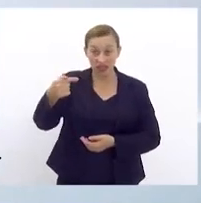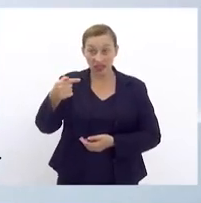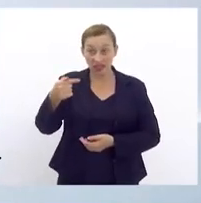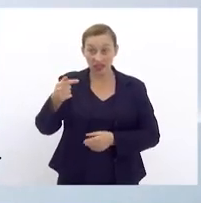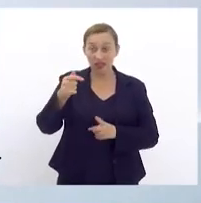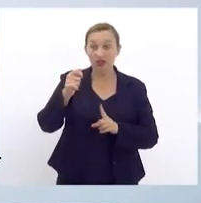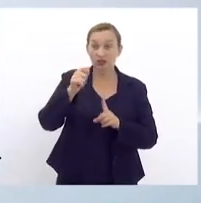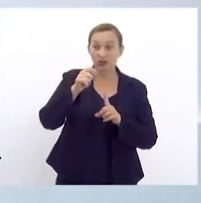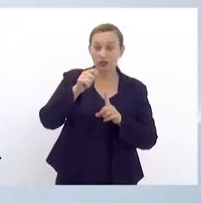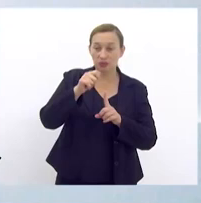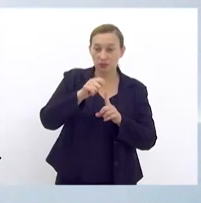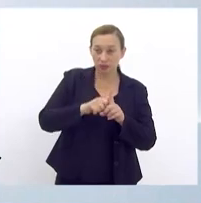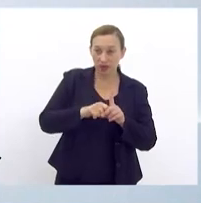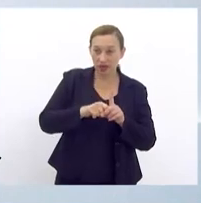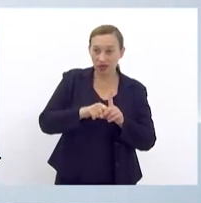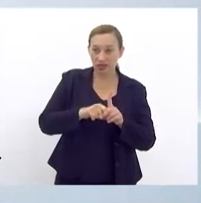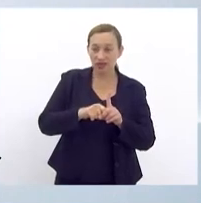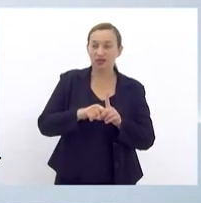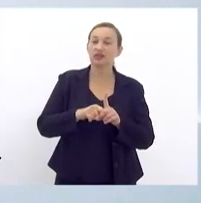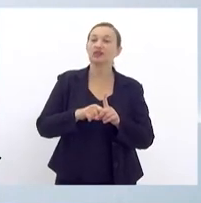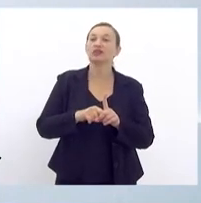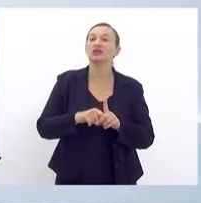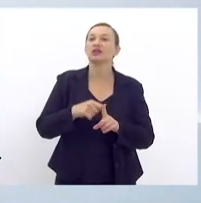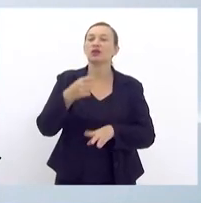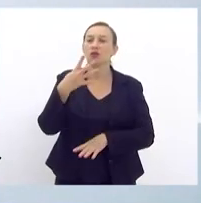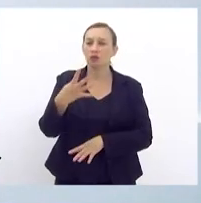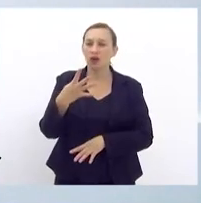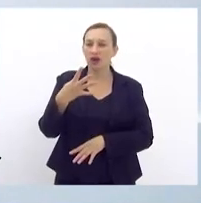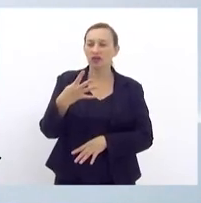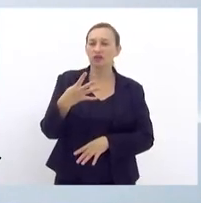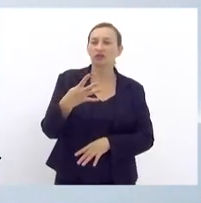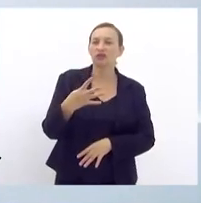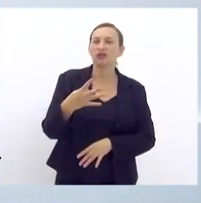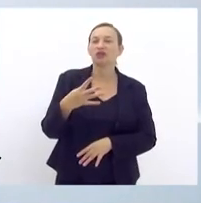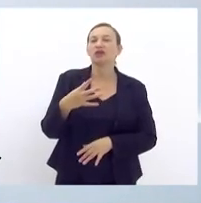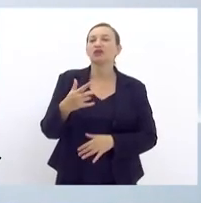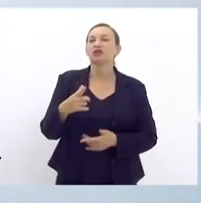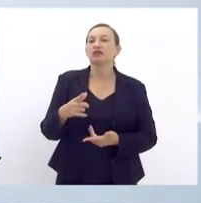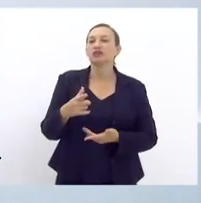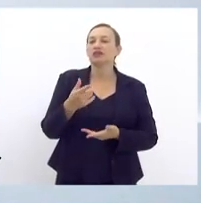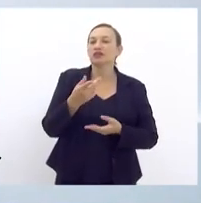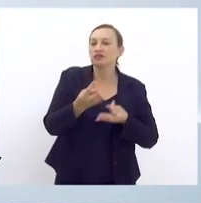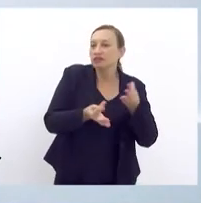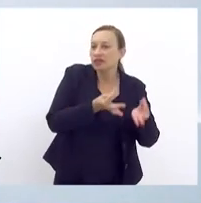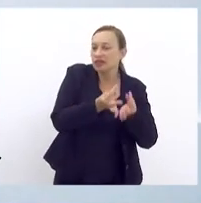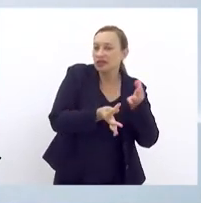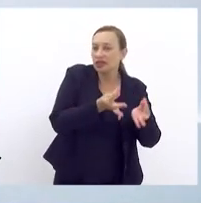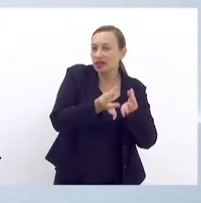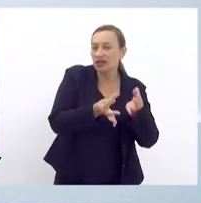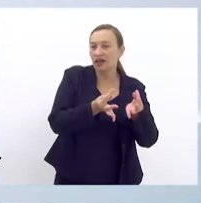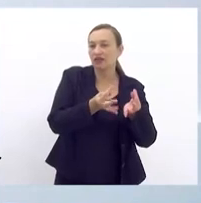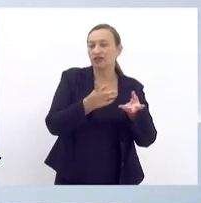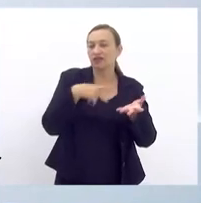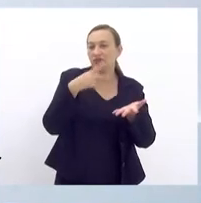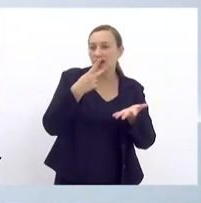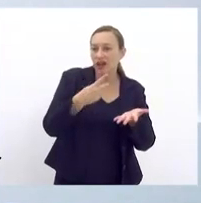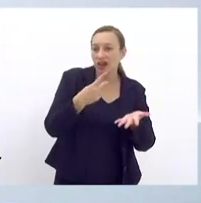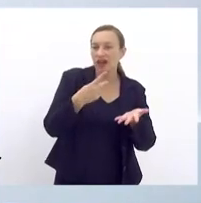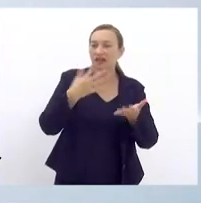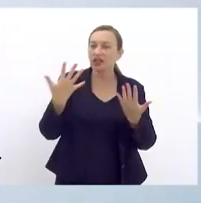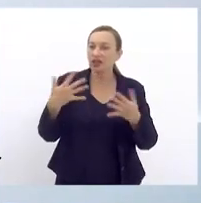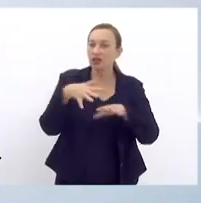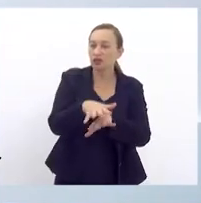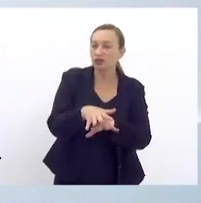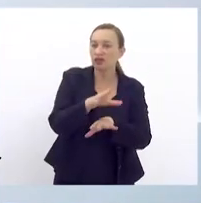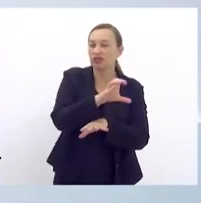Nós faremos um evento na Cedae no espaço Manancial às 14 horas que tratará da inclusão além da contratação com